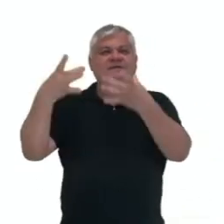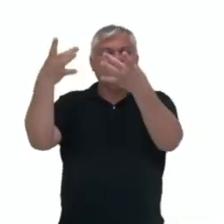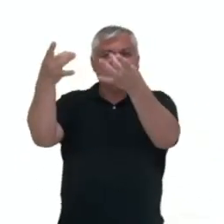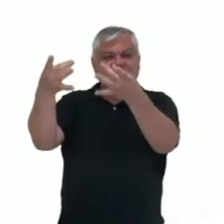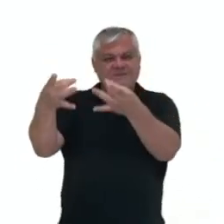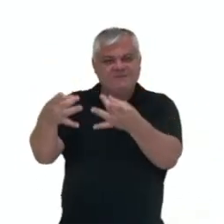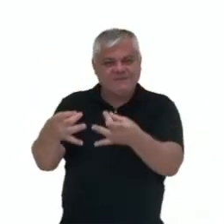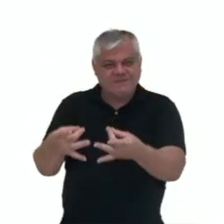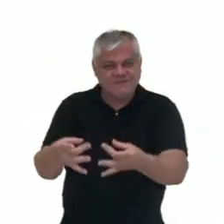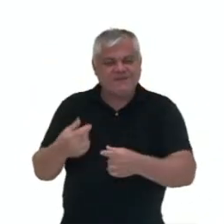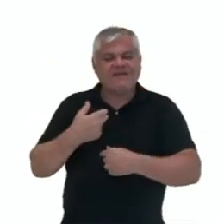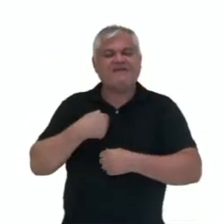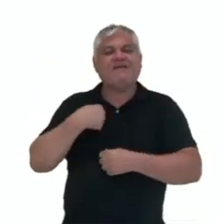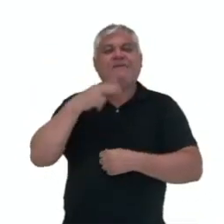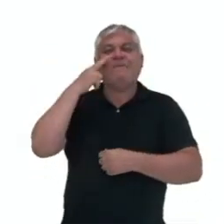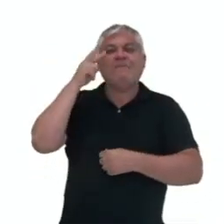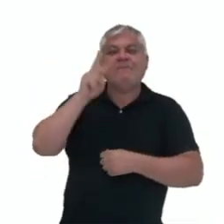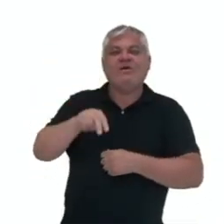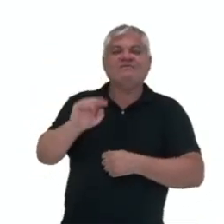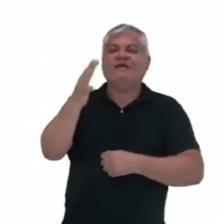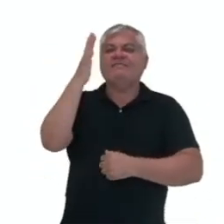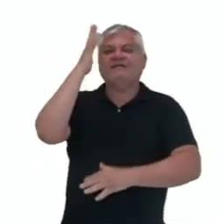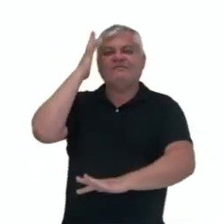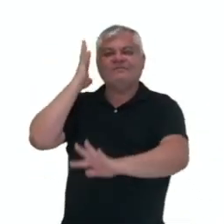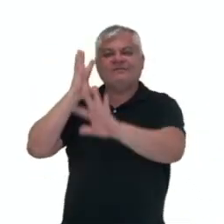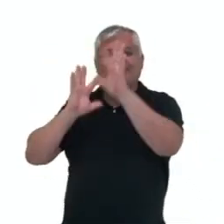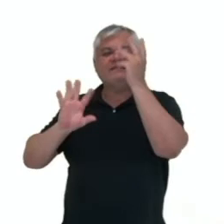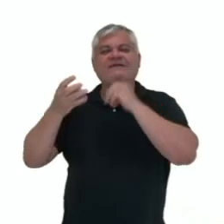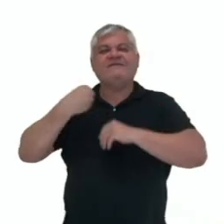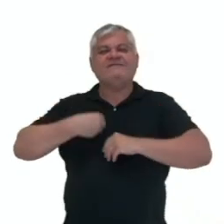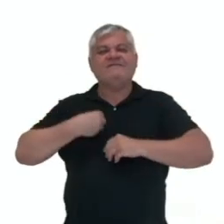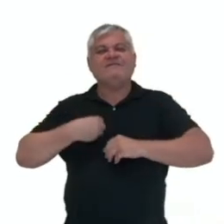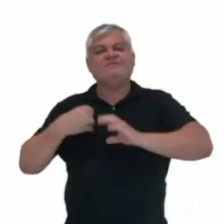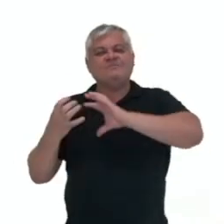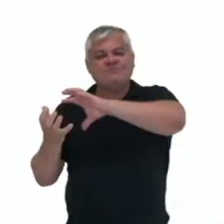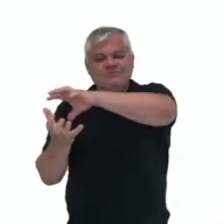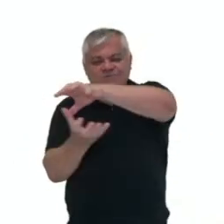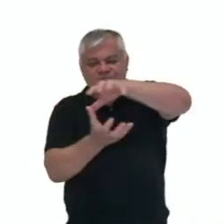a visão idealizada da natureza e a presença de elementos do universo onírico,